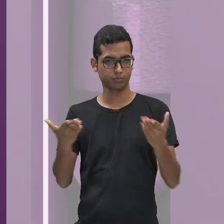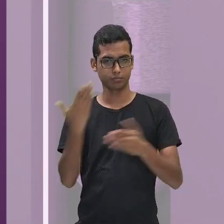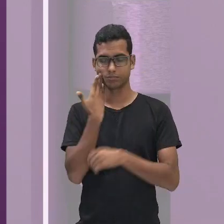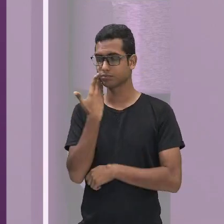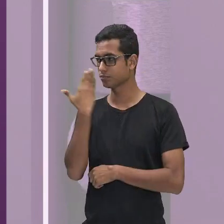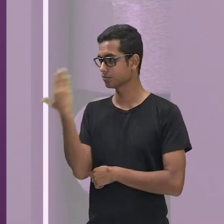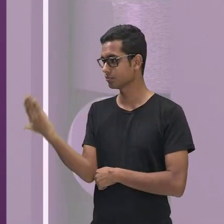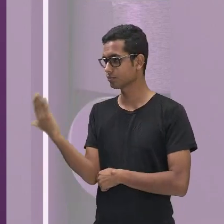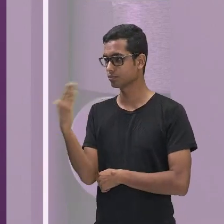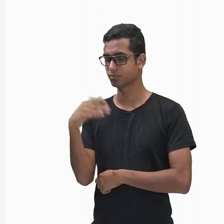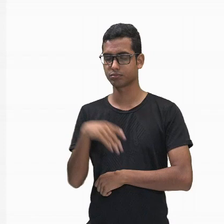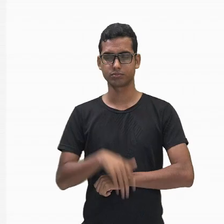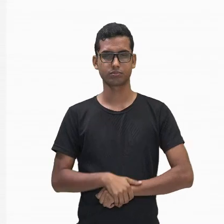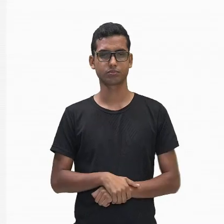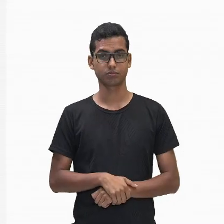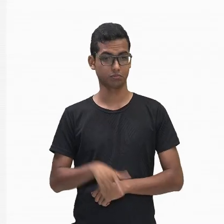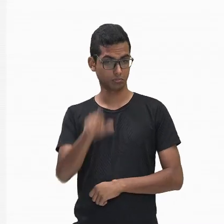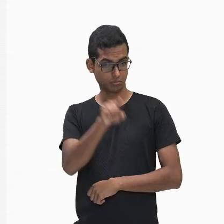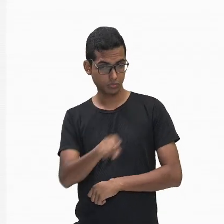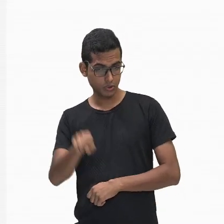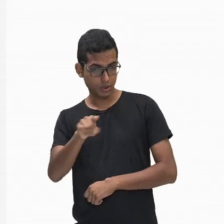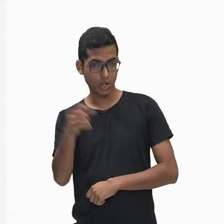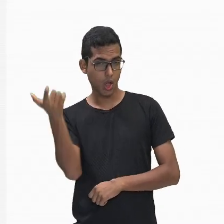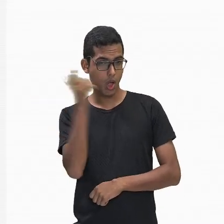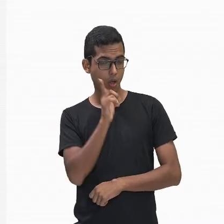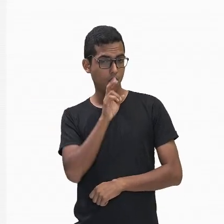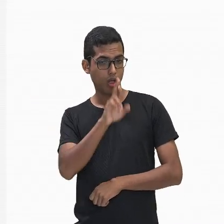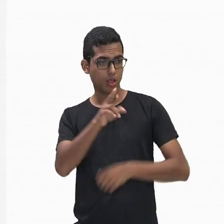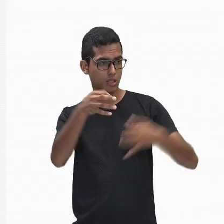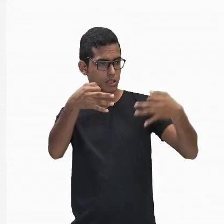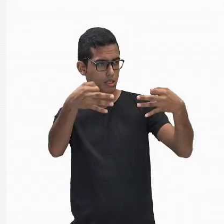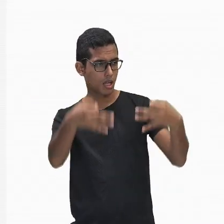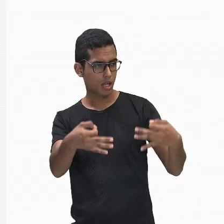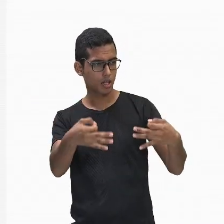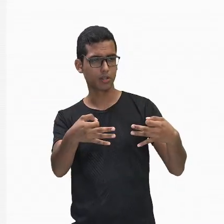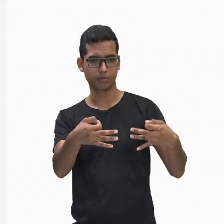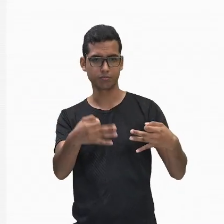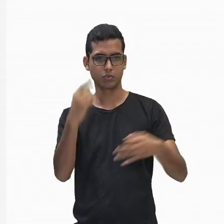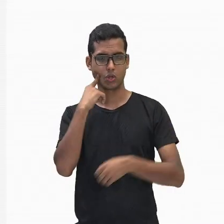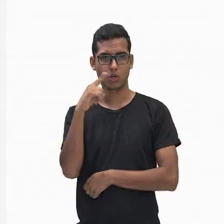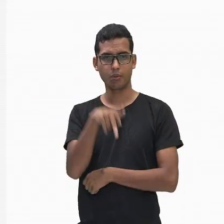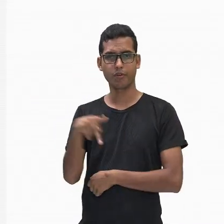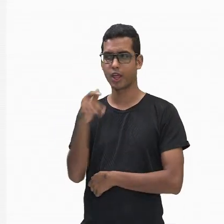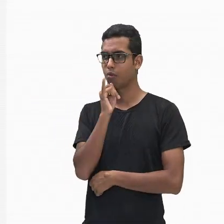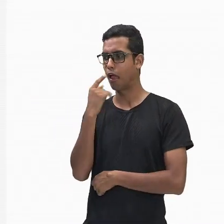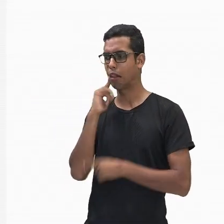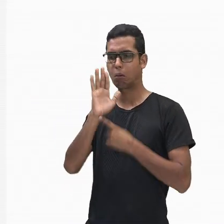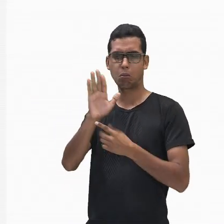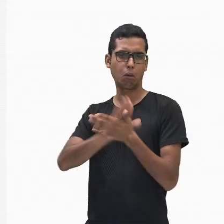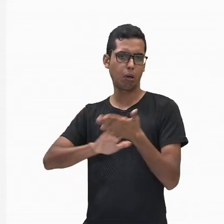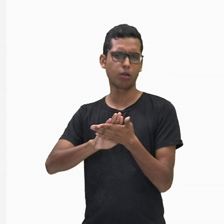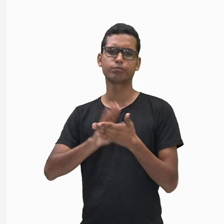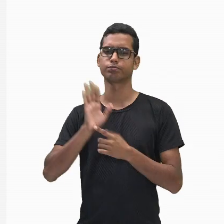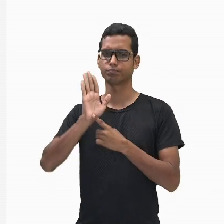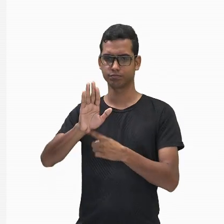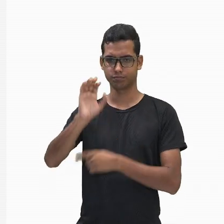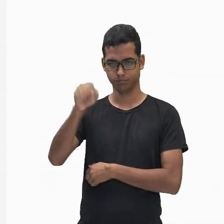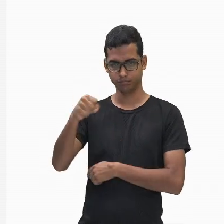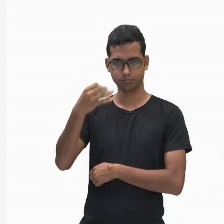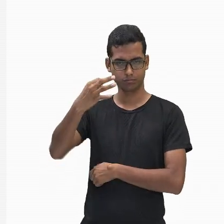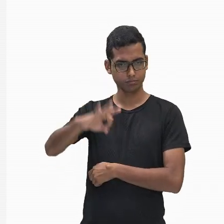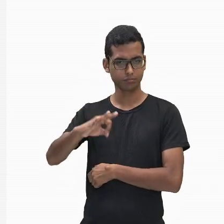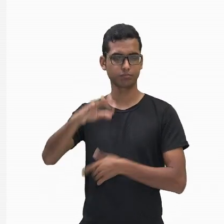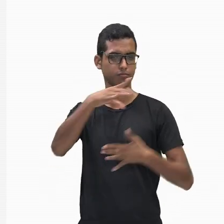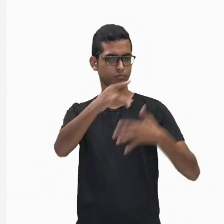fazer aqui o exemplo 3 para você não ter aí a desculpa de que o professor não me mostrou. Mostro sim, tá aqui todos os